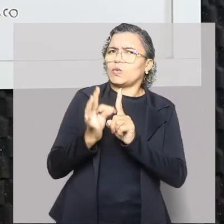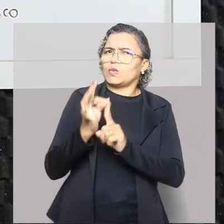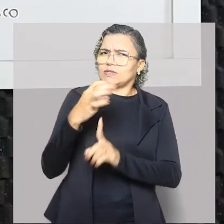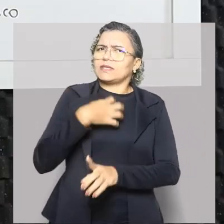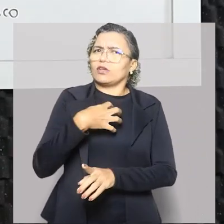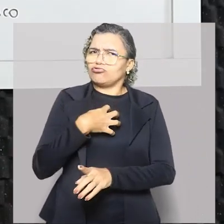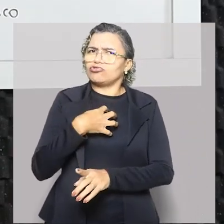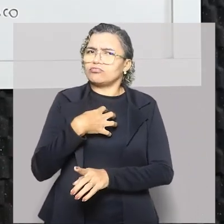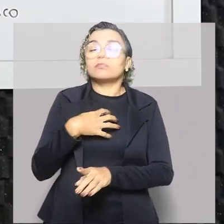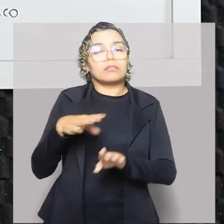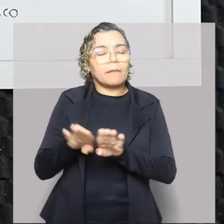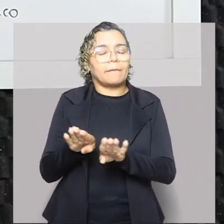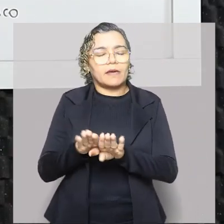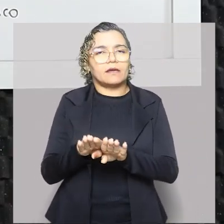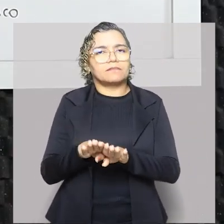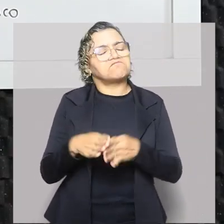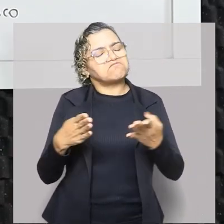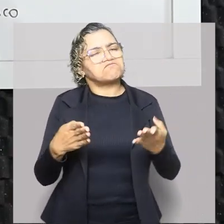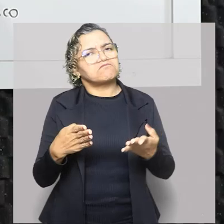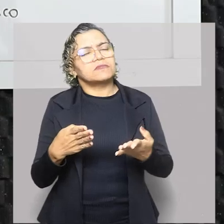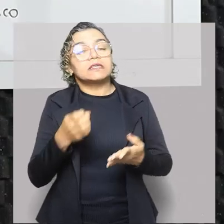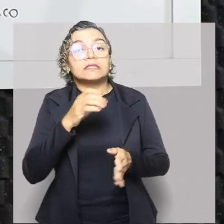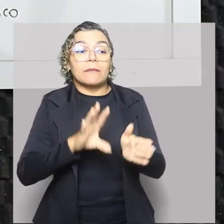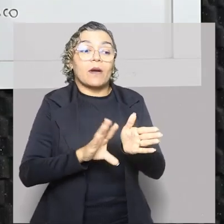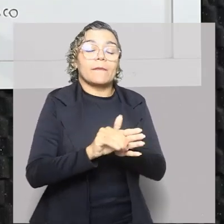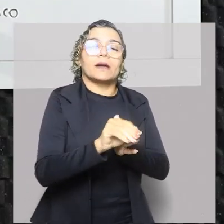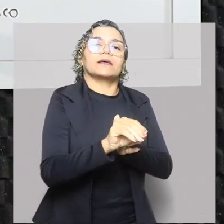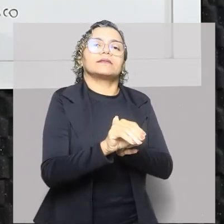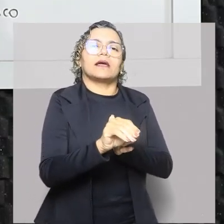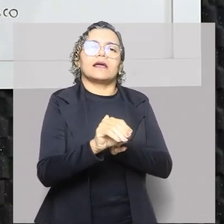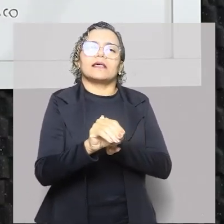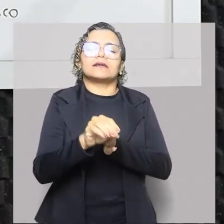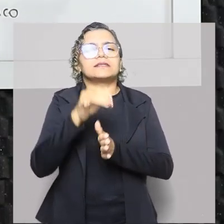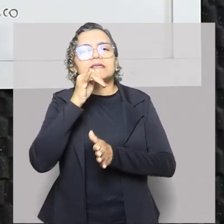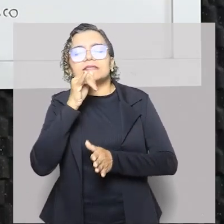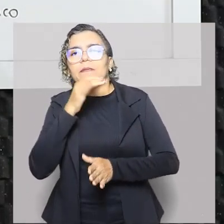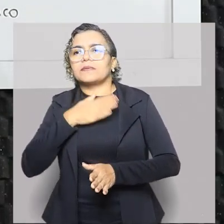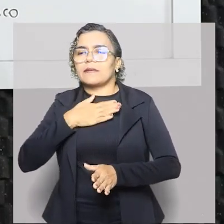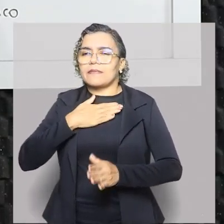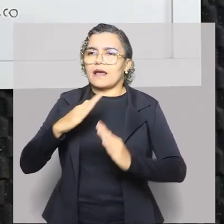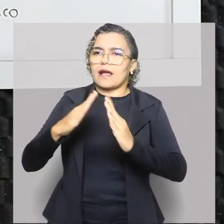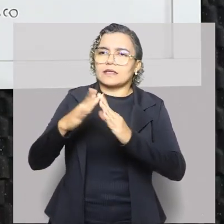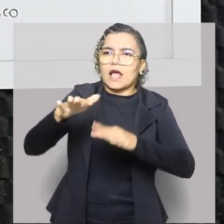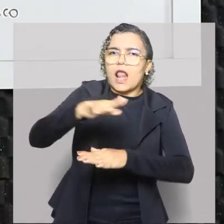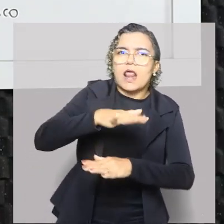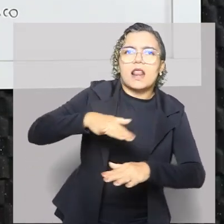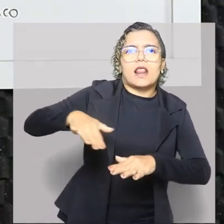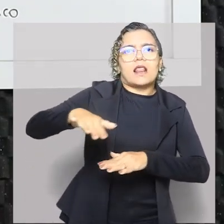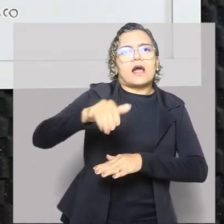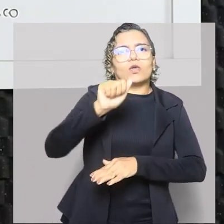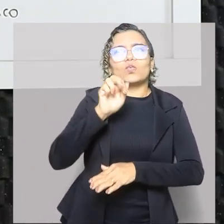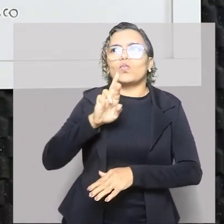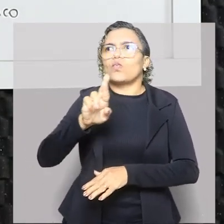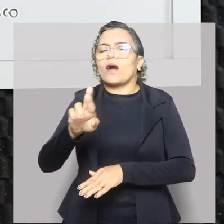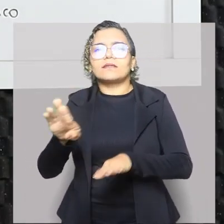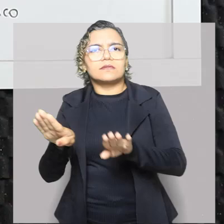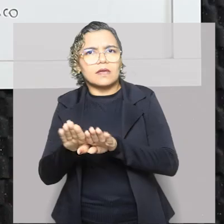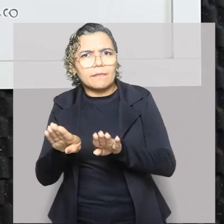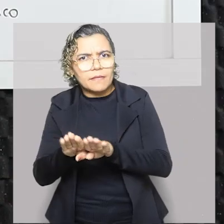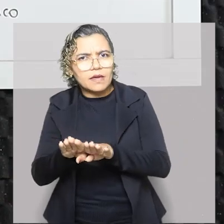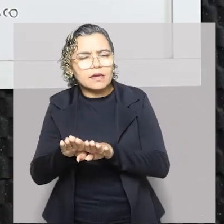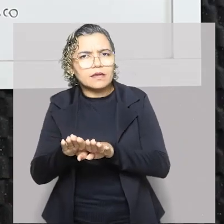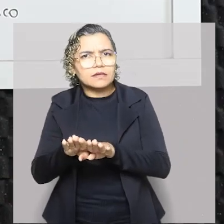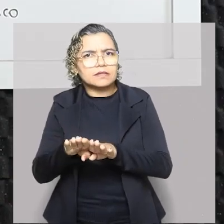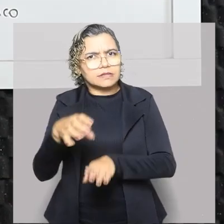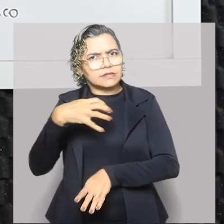vai sentir também, né? Raíssa, será que as bactérias que estão aqui, né, na minha casa, no ar, elas também vão sentir esse